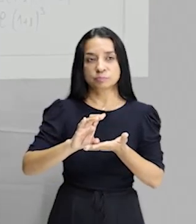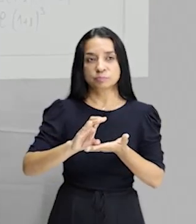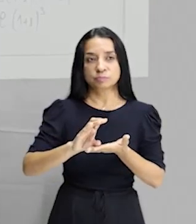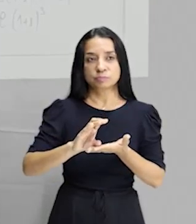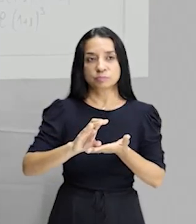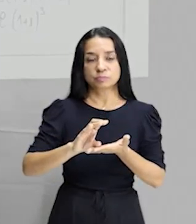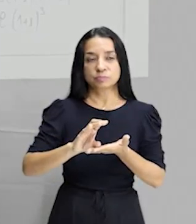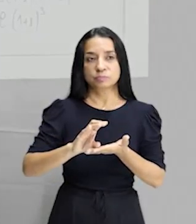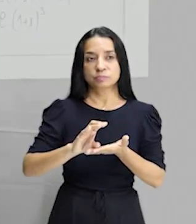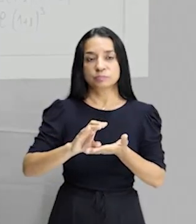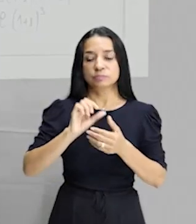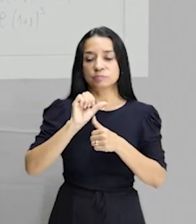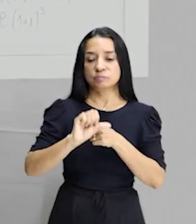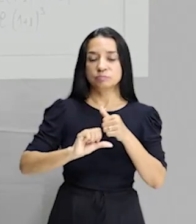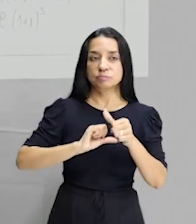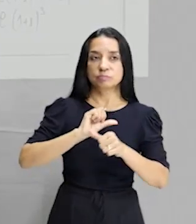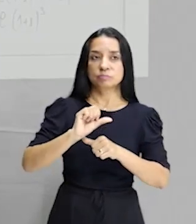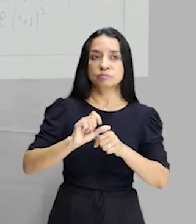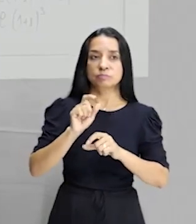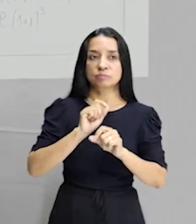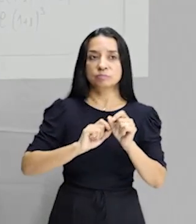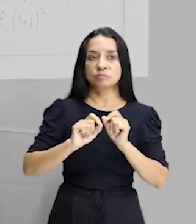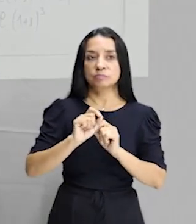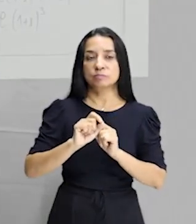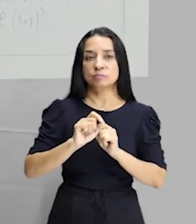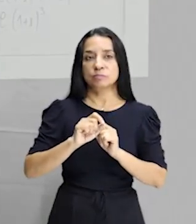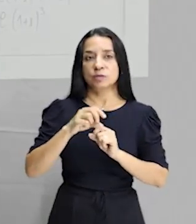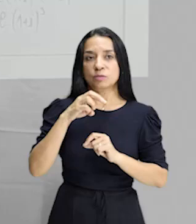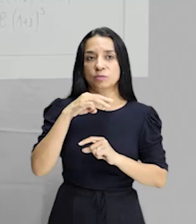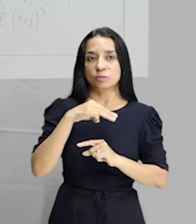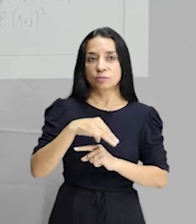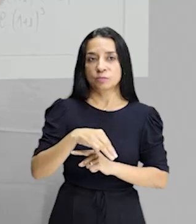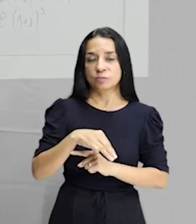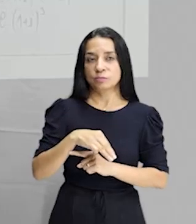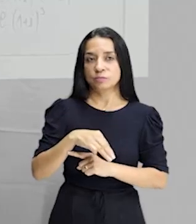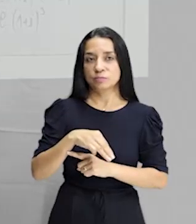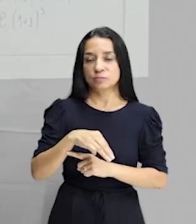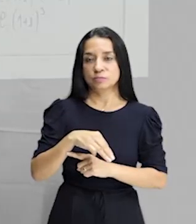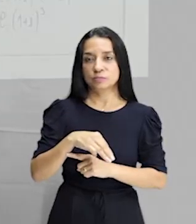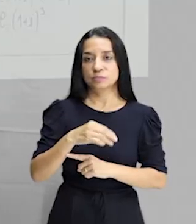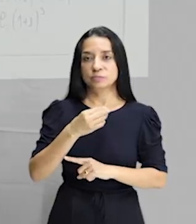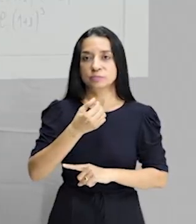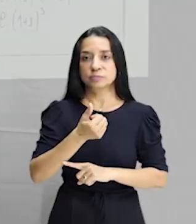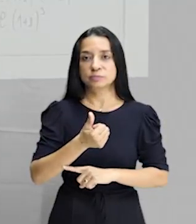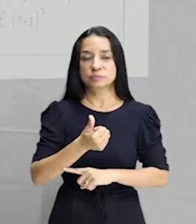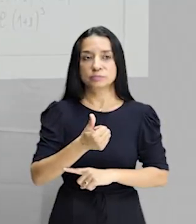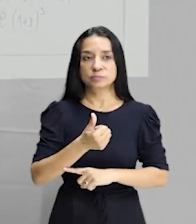já vira quem já viram um montante do período anterior